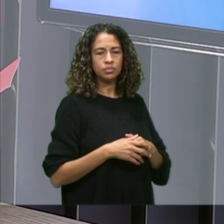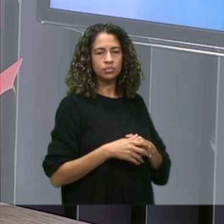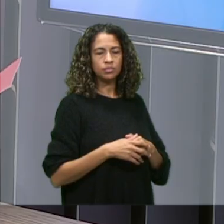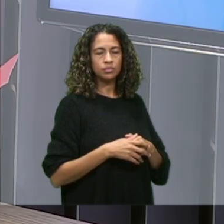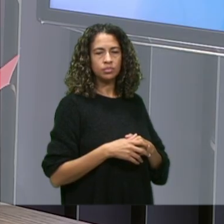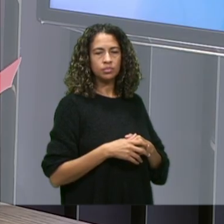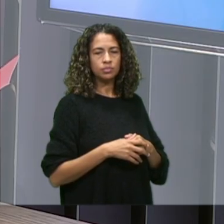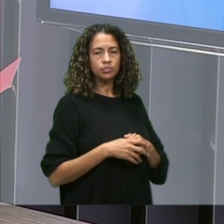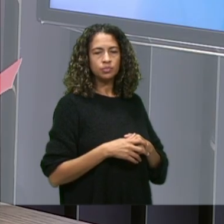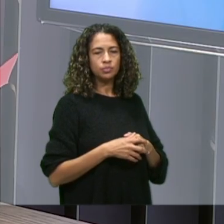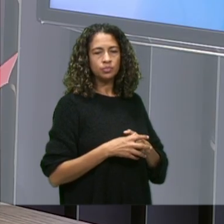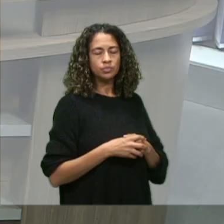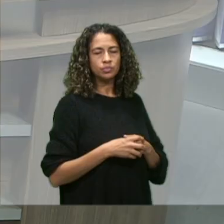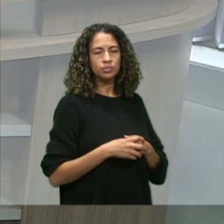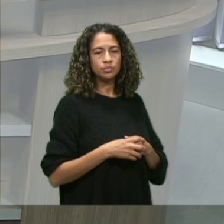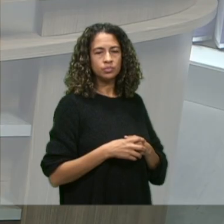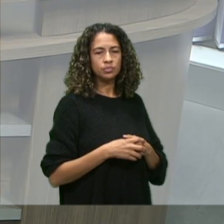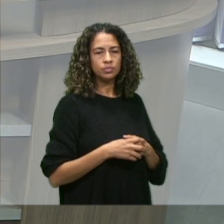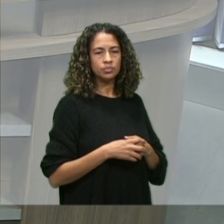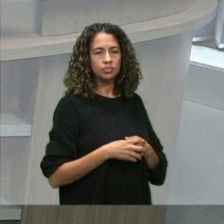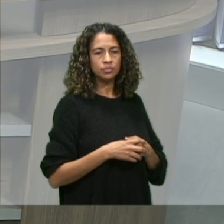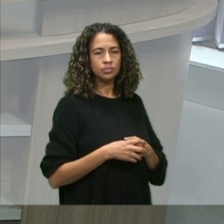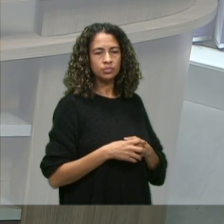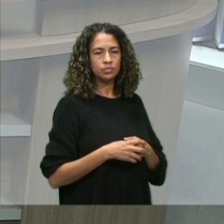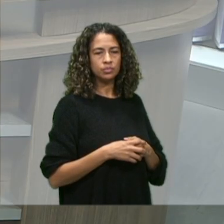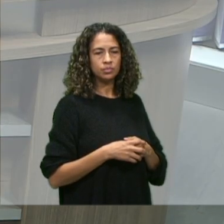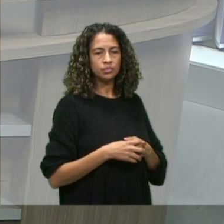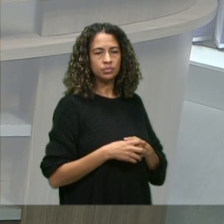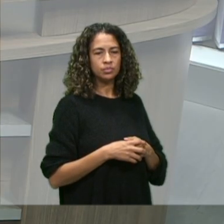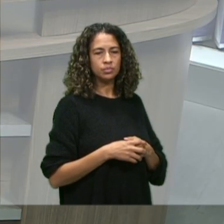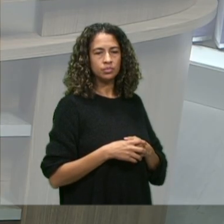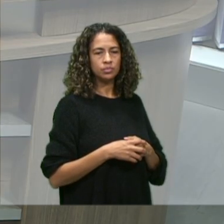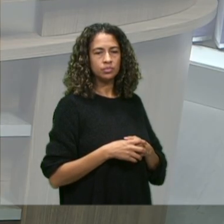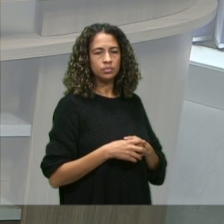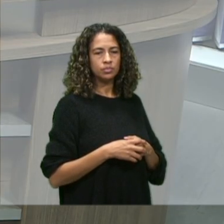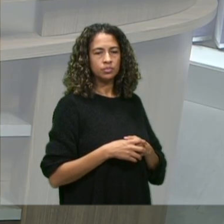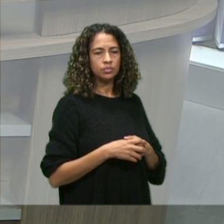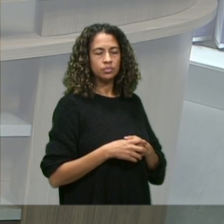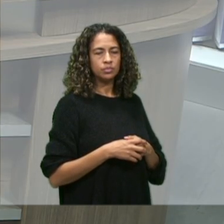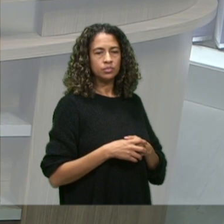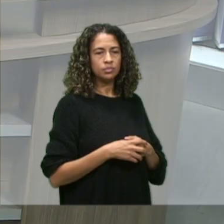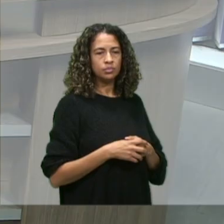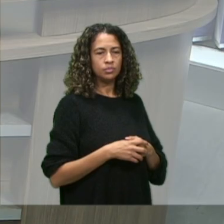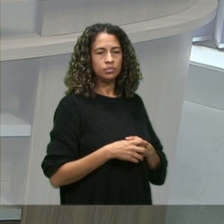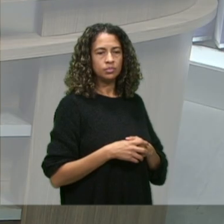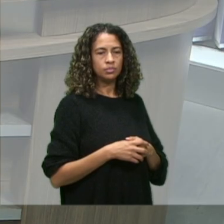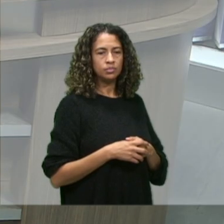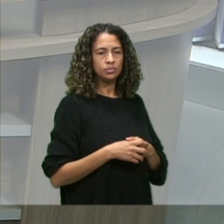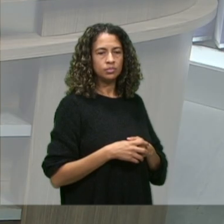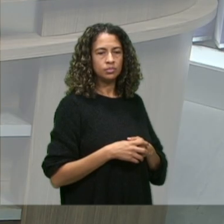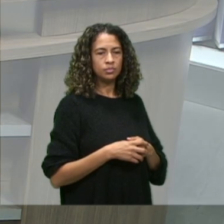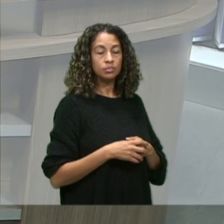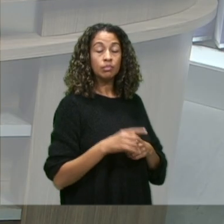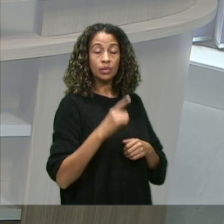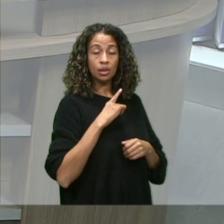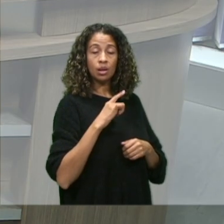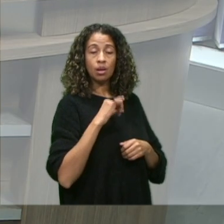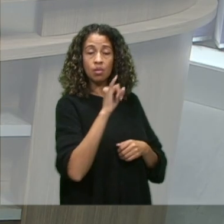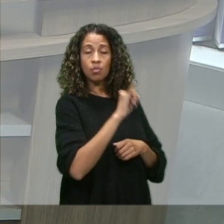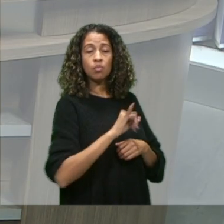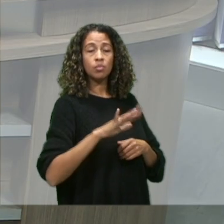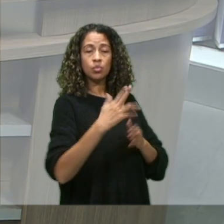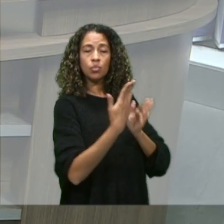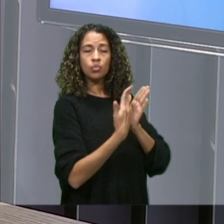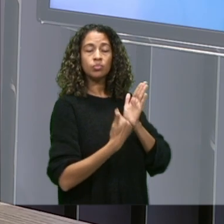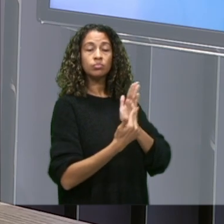Aqui, cadê aquela imagem maravilhosa? Esqueci onde é que está. Mas, enfim, tem uma imagem que